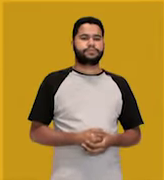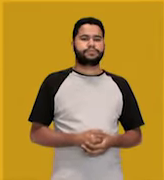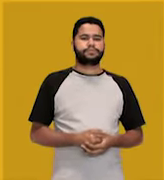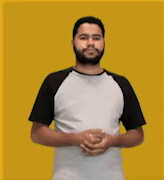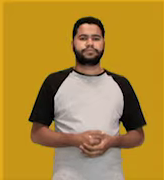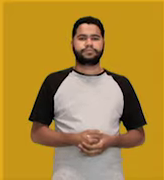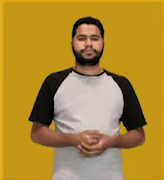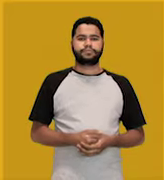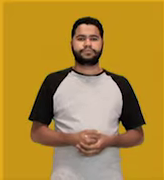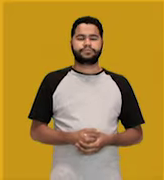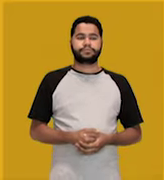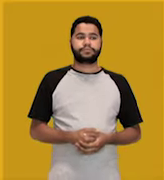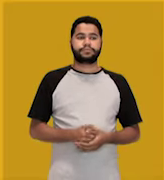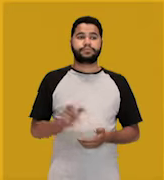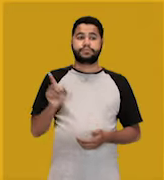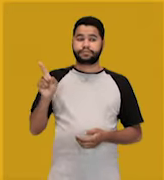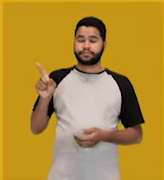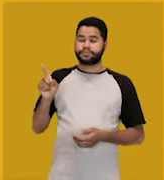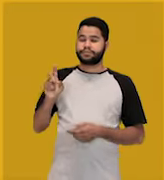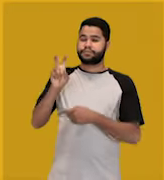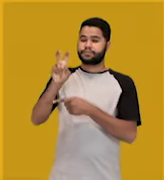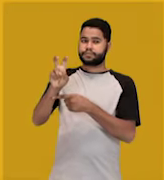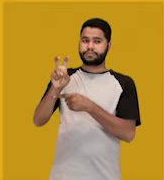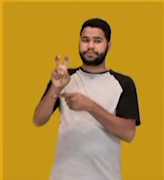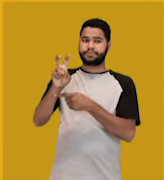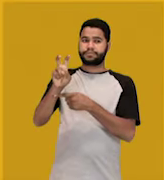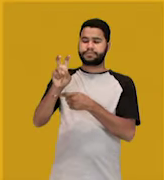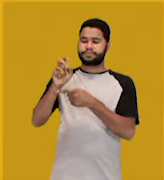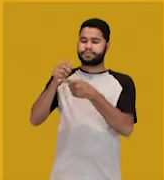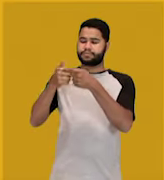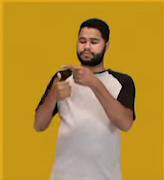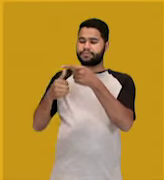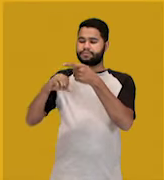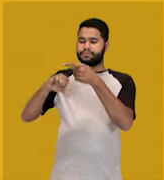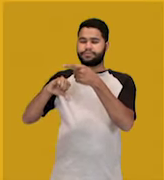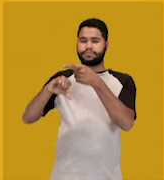avos. Aqui você tem 5